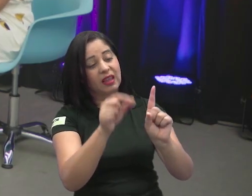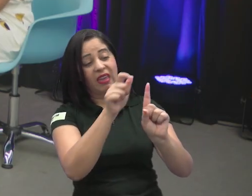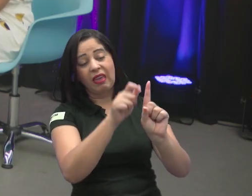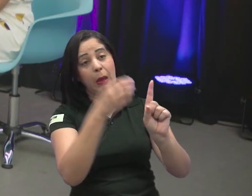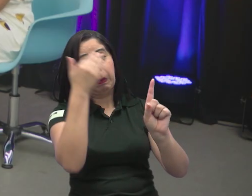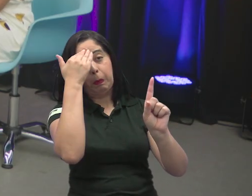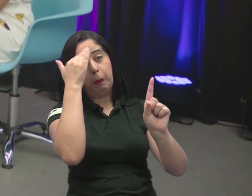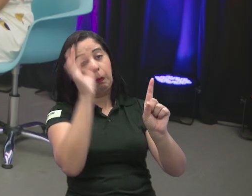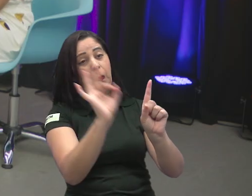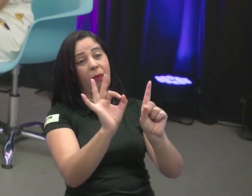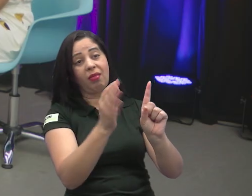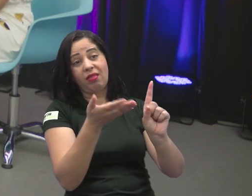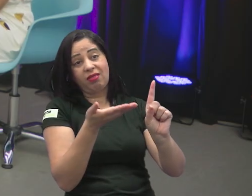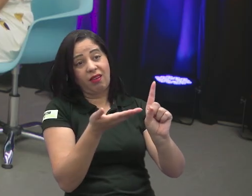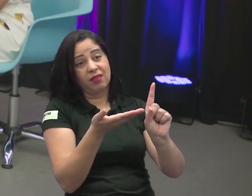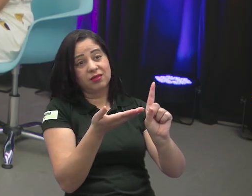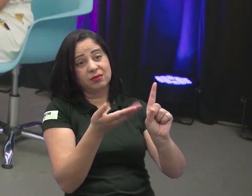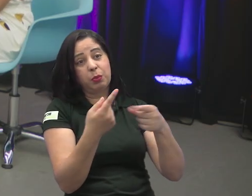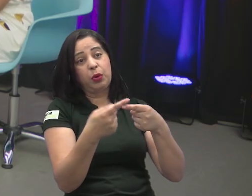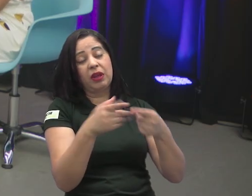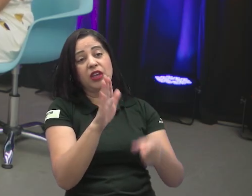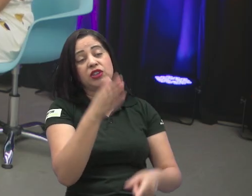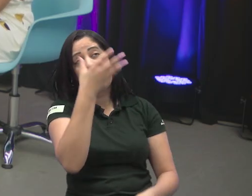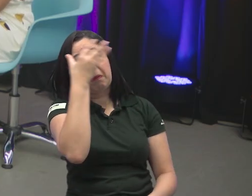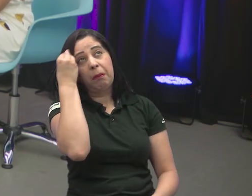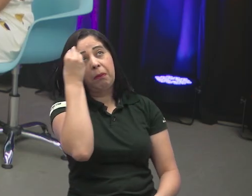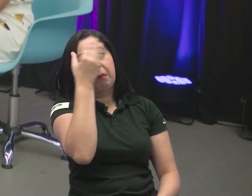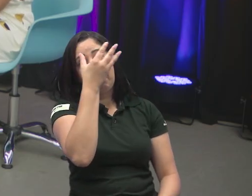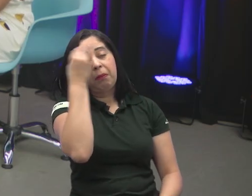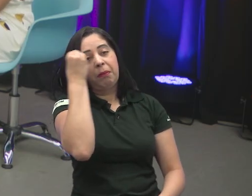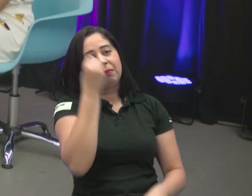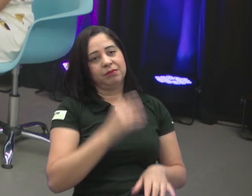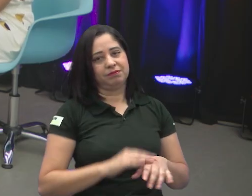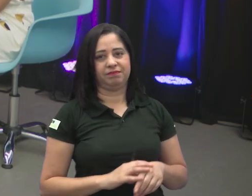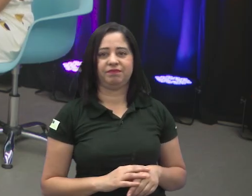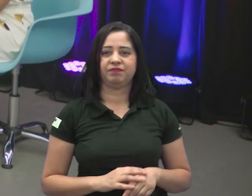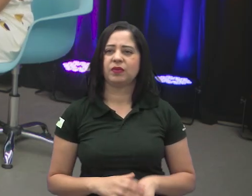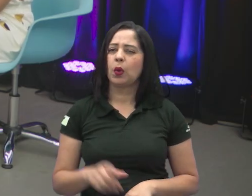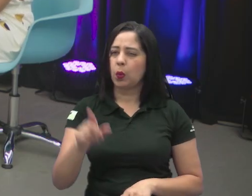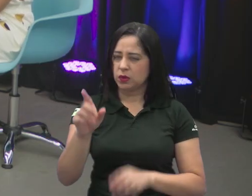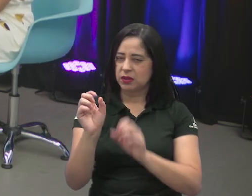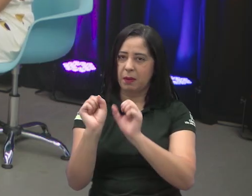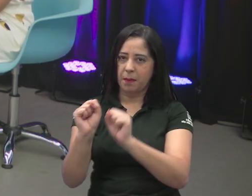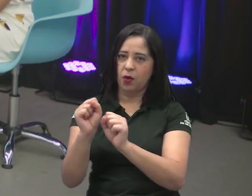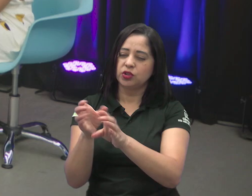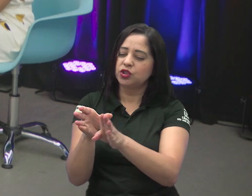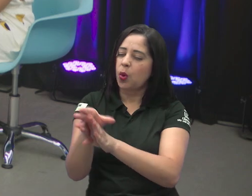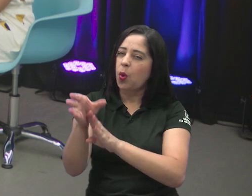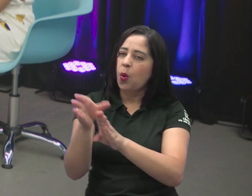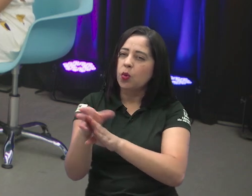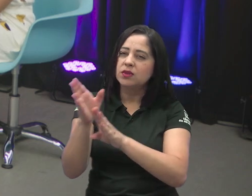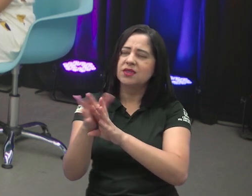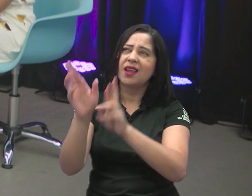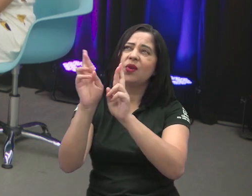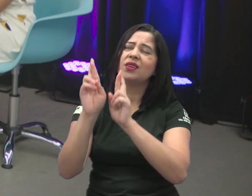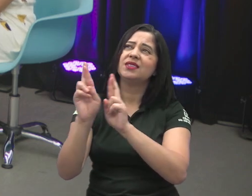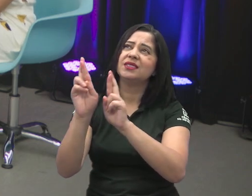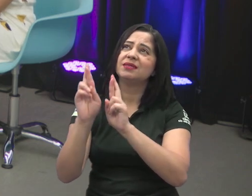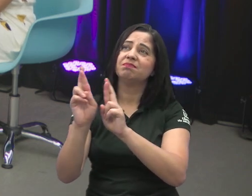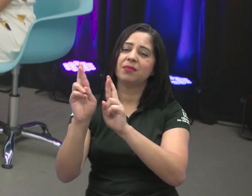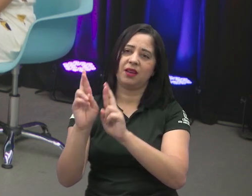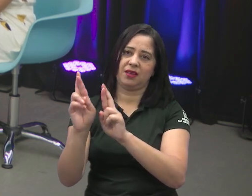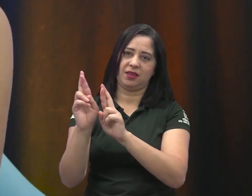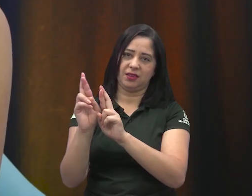estar entendendo o que ela está fazendo. Sim. Doutor, vamos deixar uma mensagem de esperança para quem gostaria,